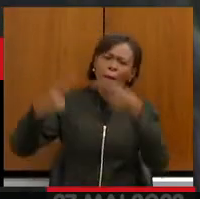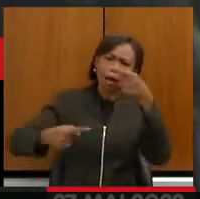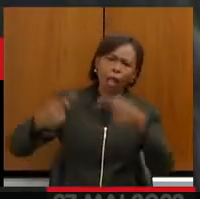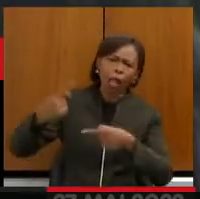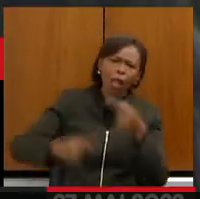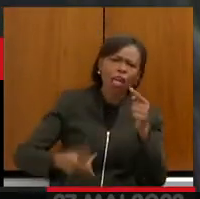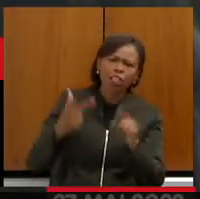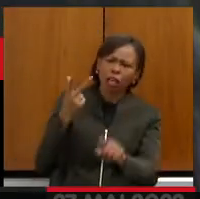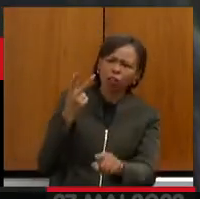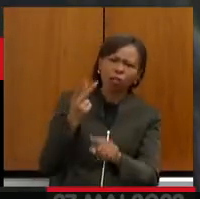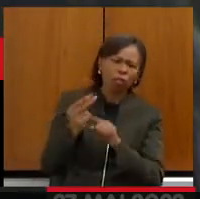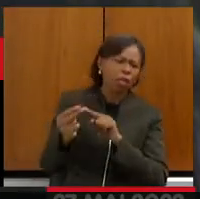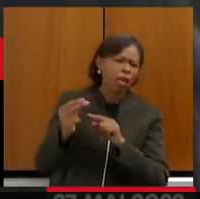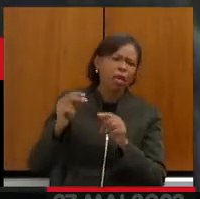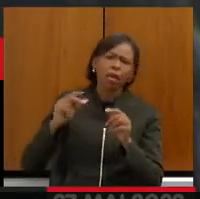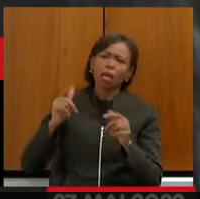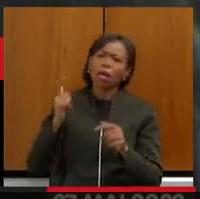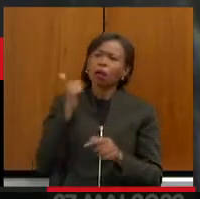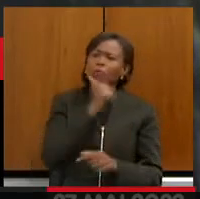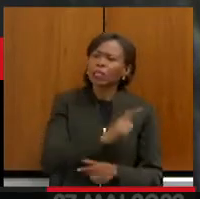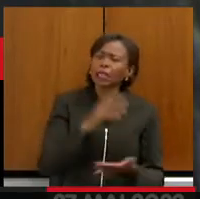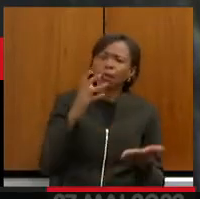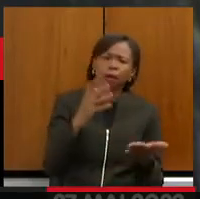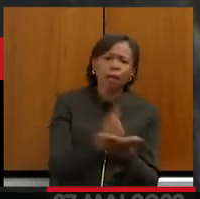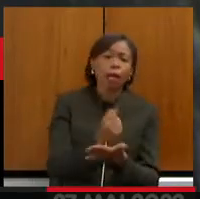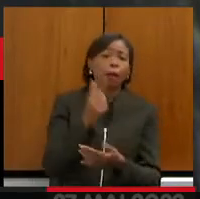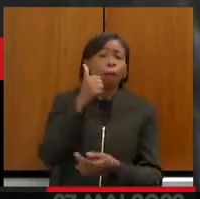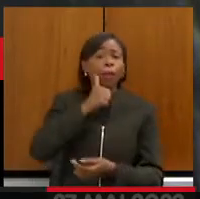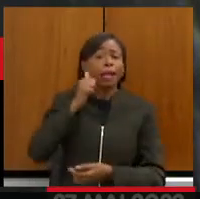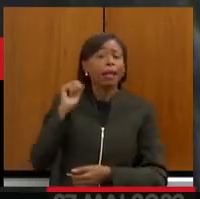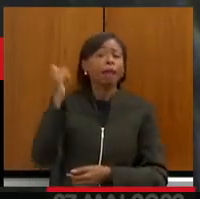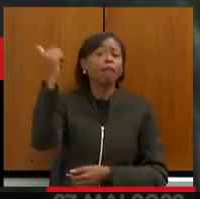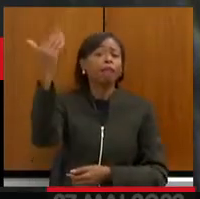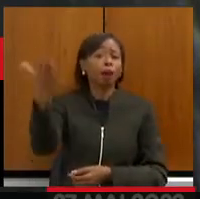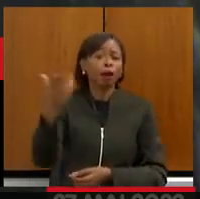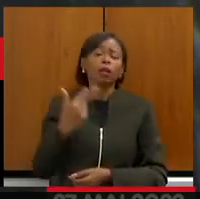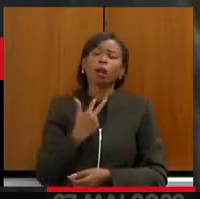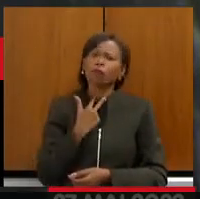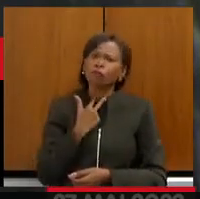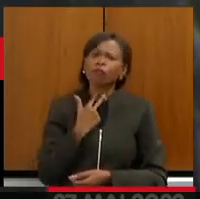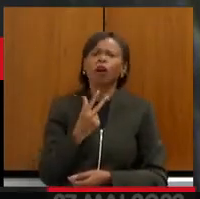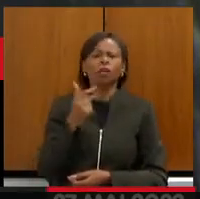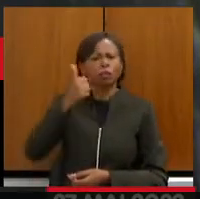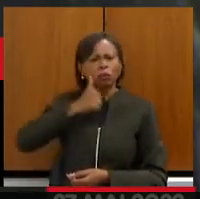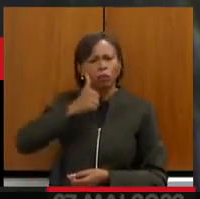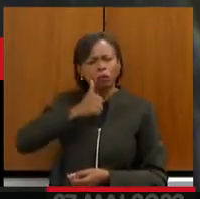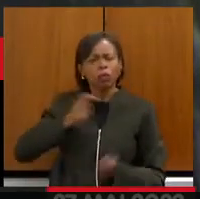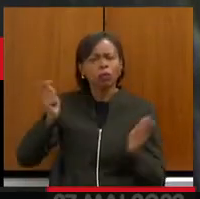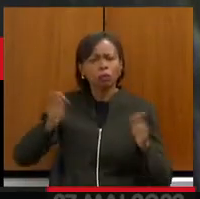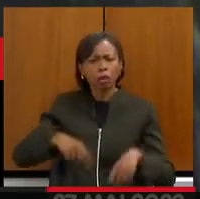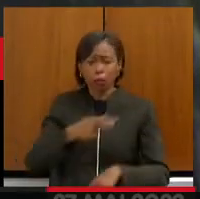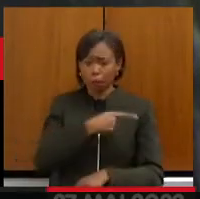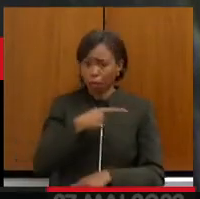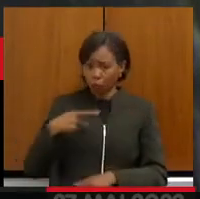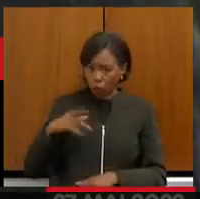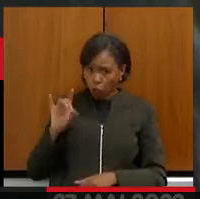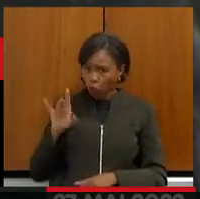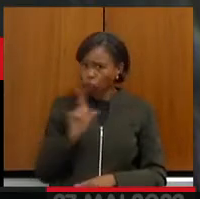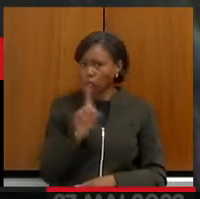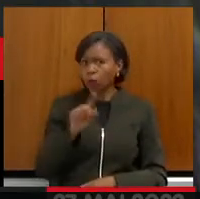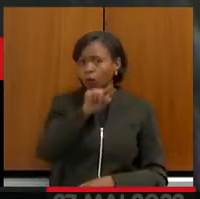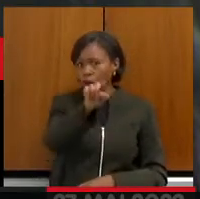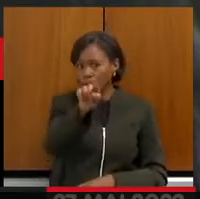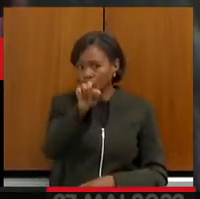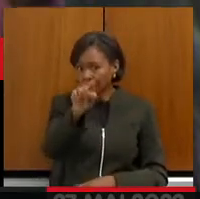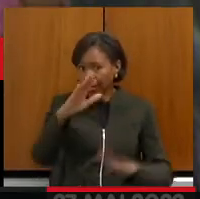alcançar mulheres que estão lá fora que precisa essa voz feminina não só pastora mas é que tá aí sentada na